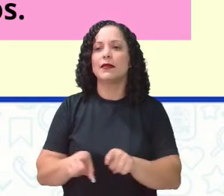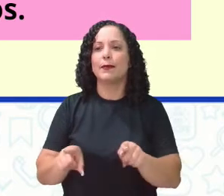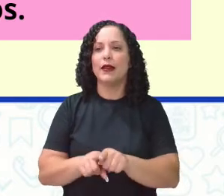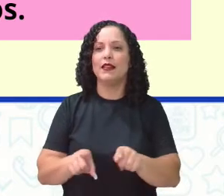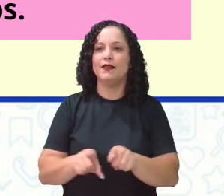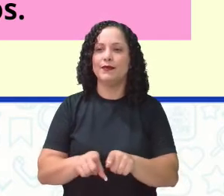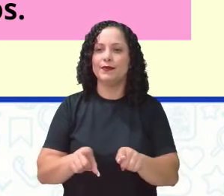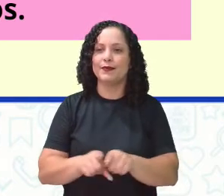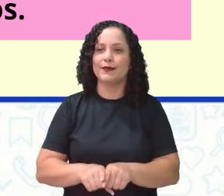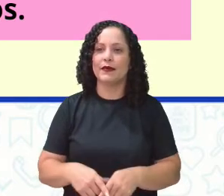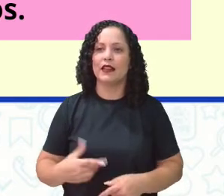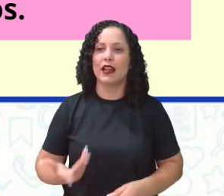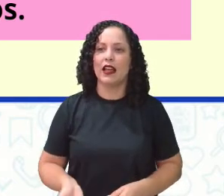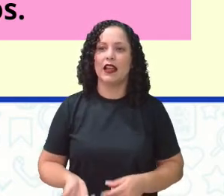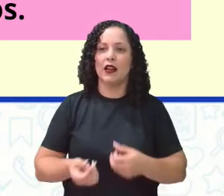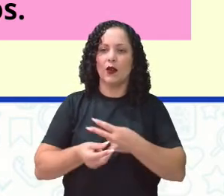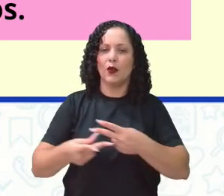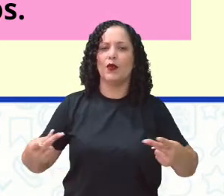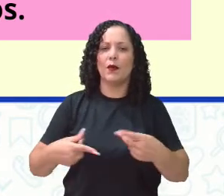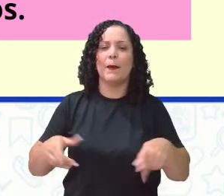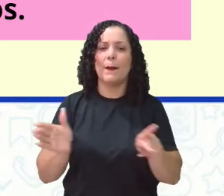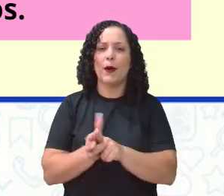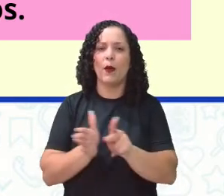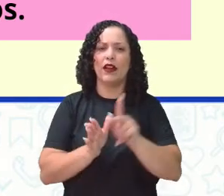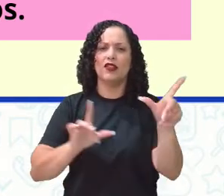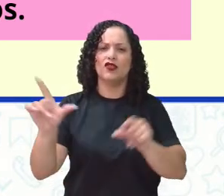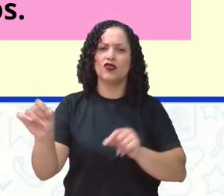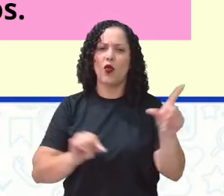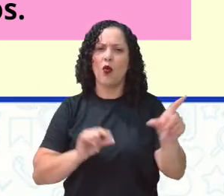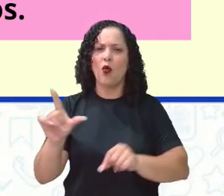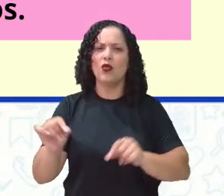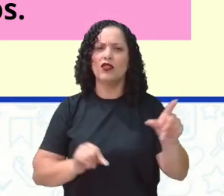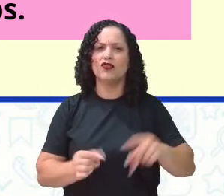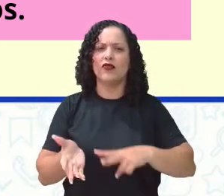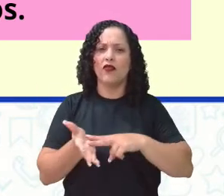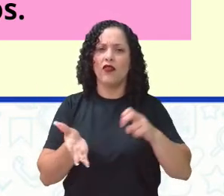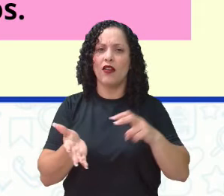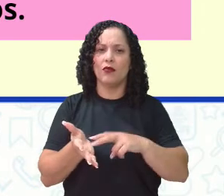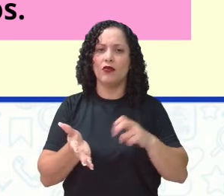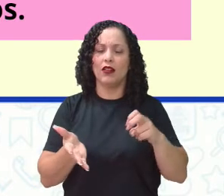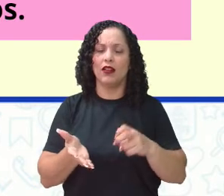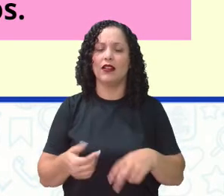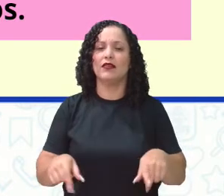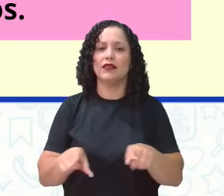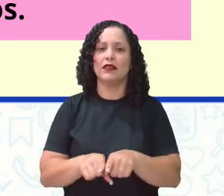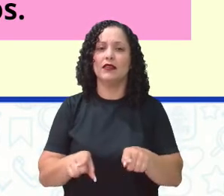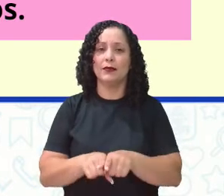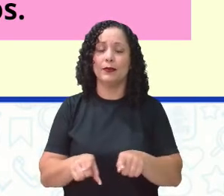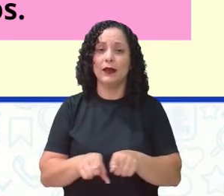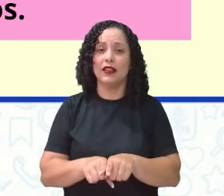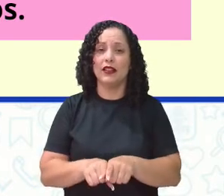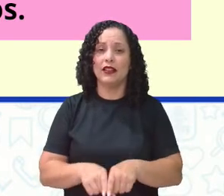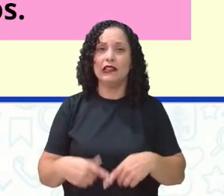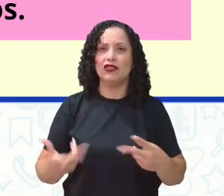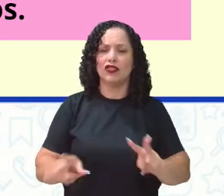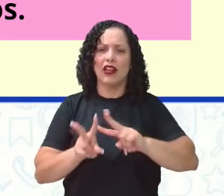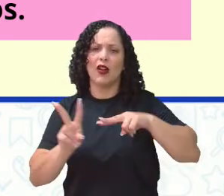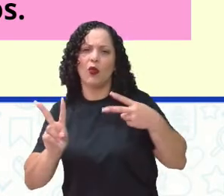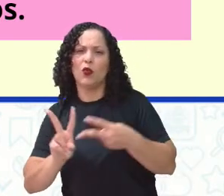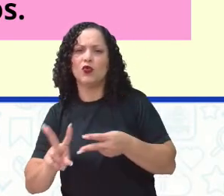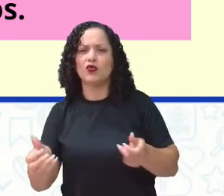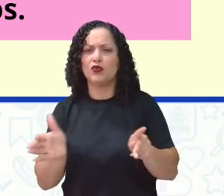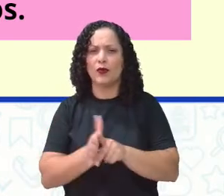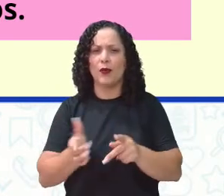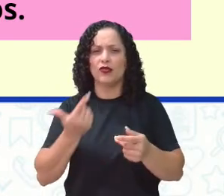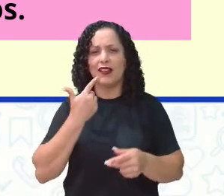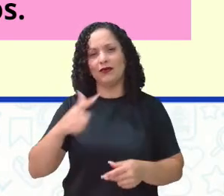sentidos decorrente da escolha de vocabulários e de outros recursos linguísticos que